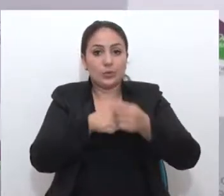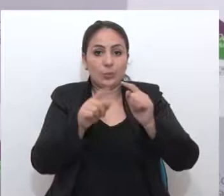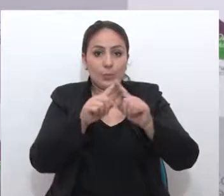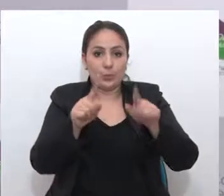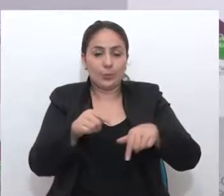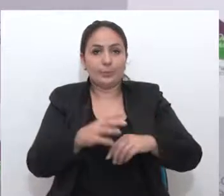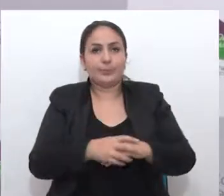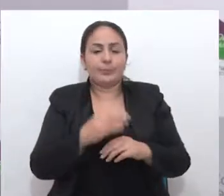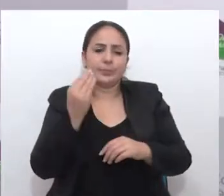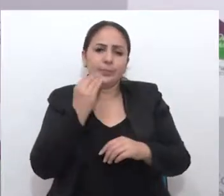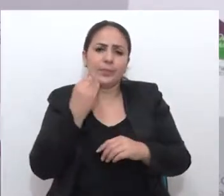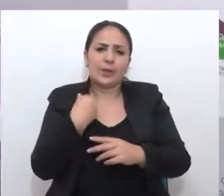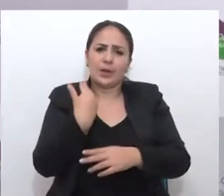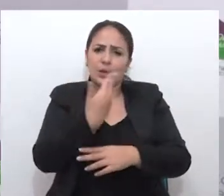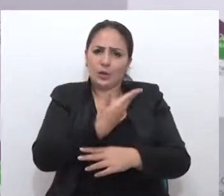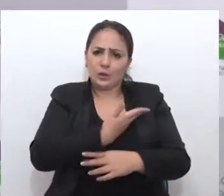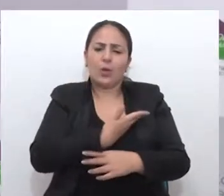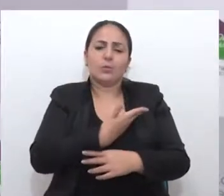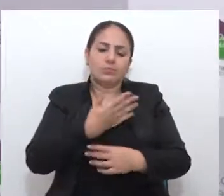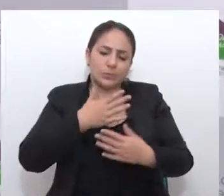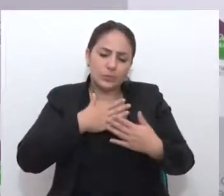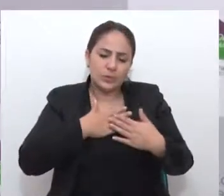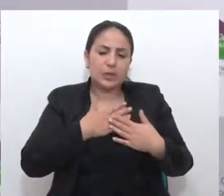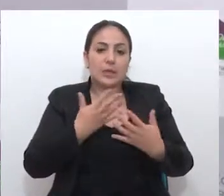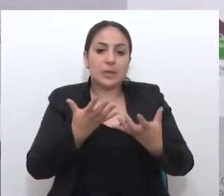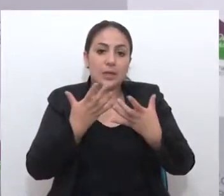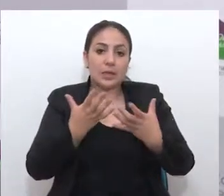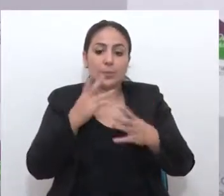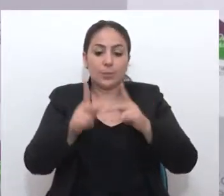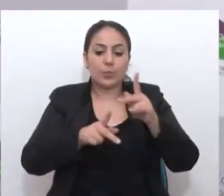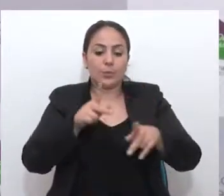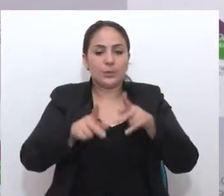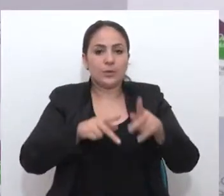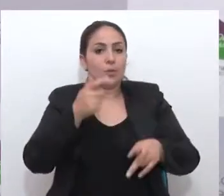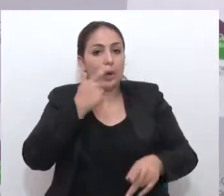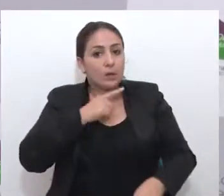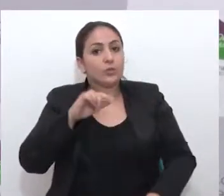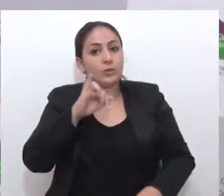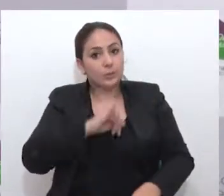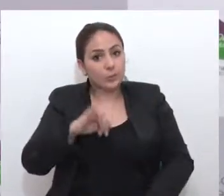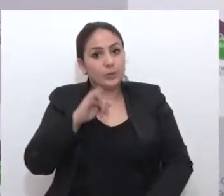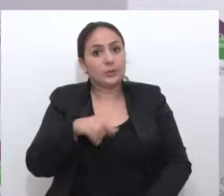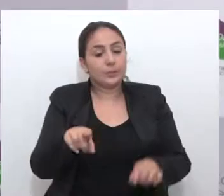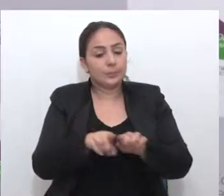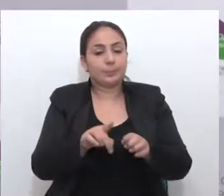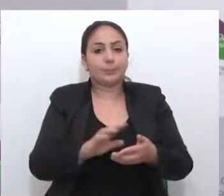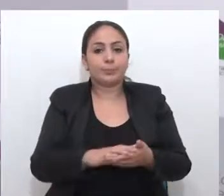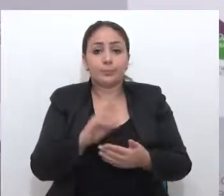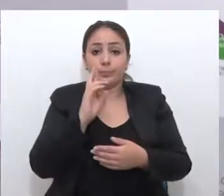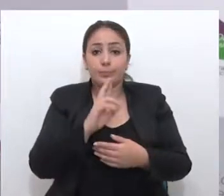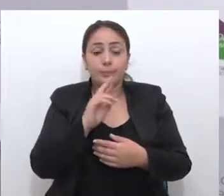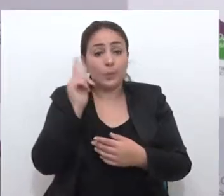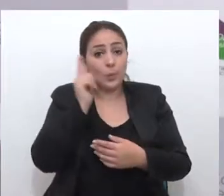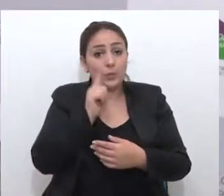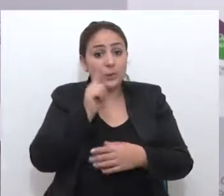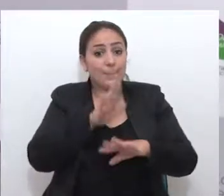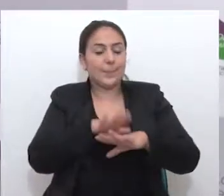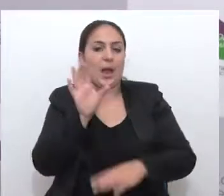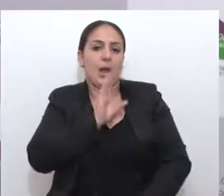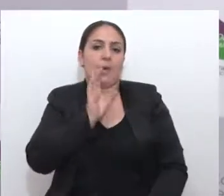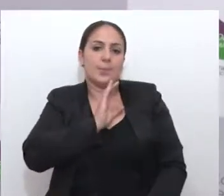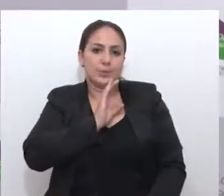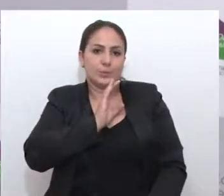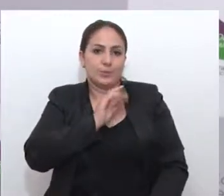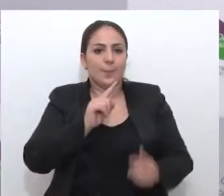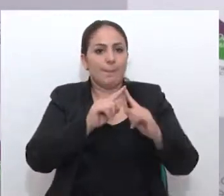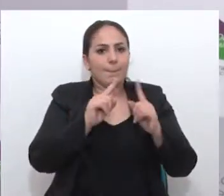responsabilidade do administrador público. É claro que nós gostamos e queremos, e a população acha isso também, que as respostas possam